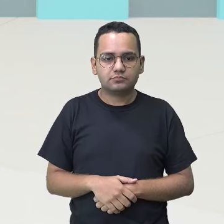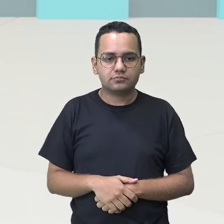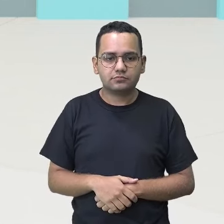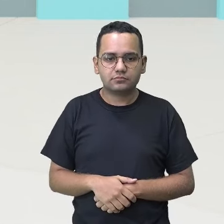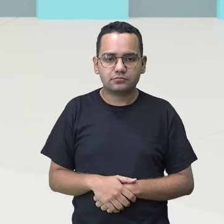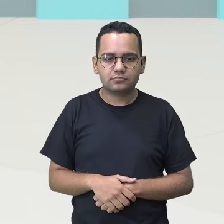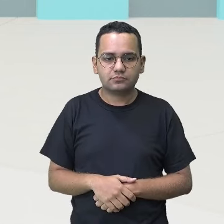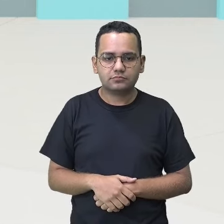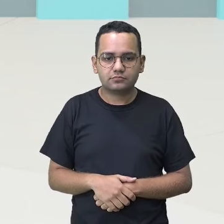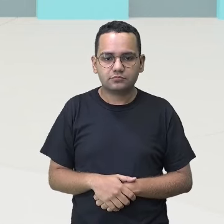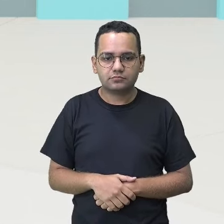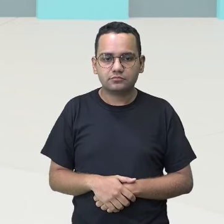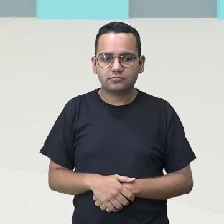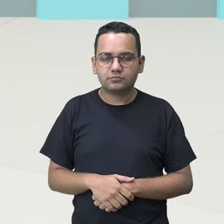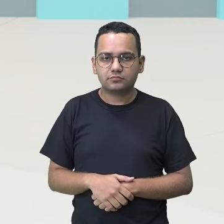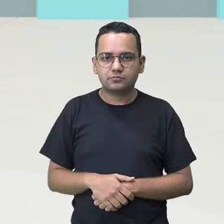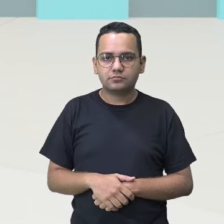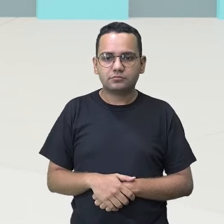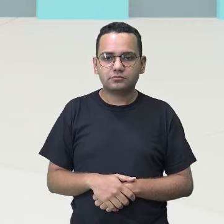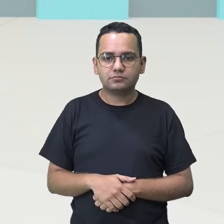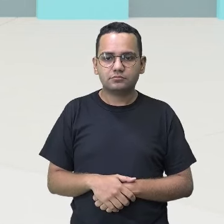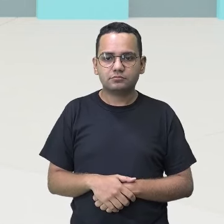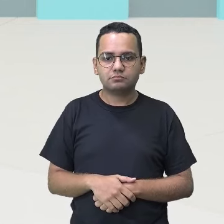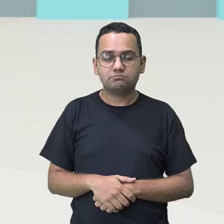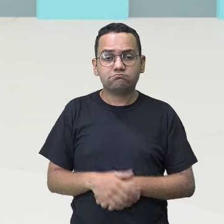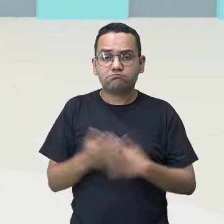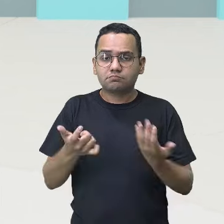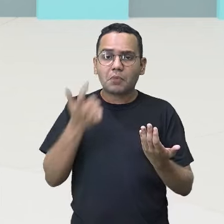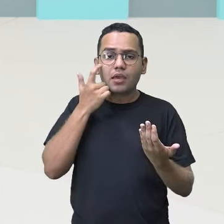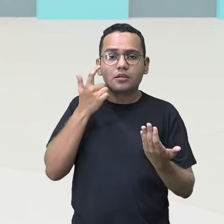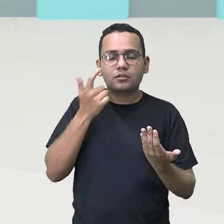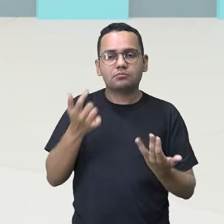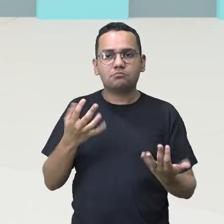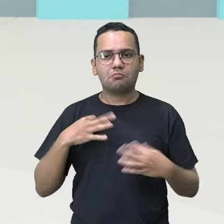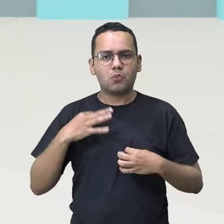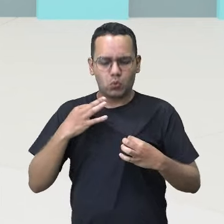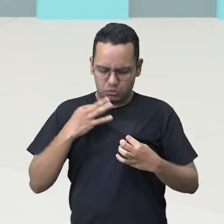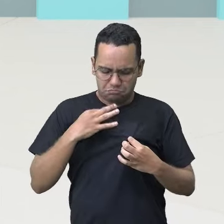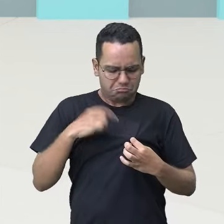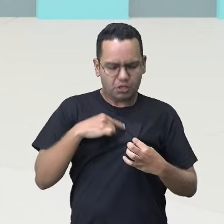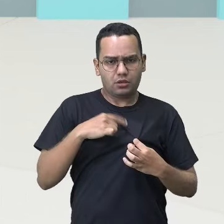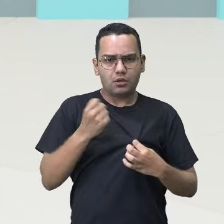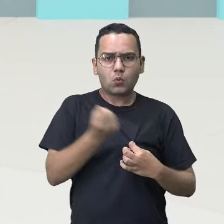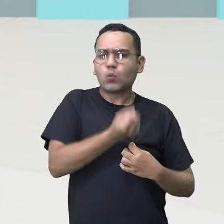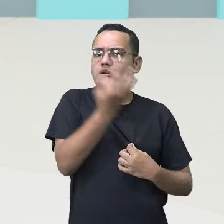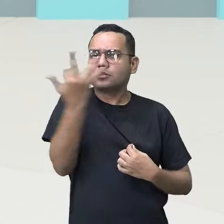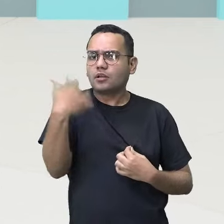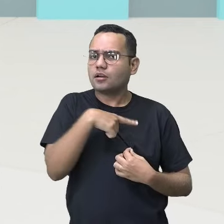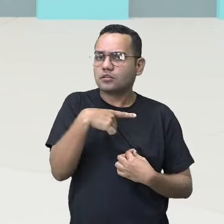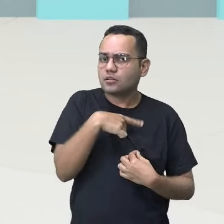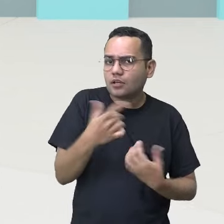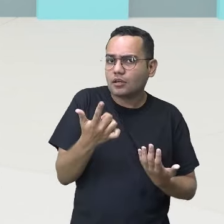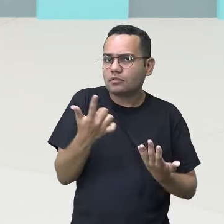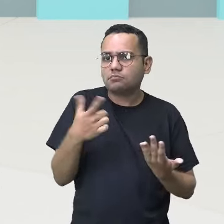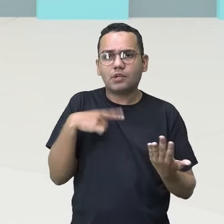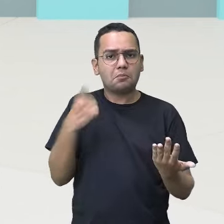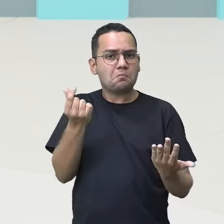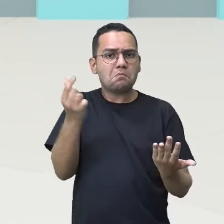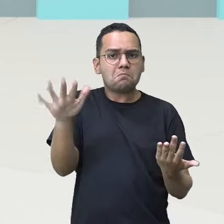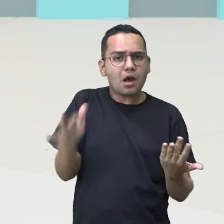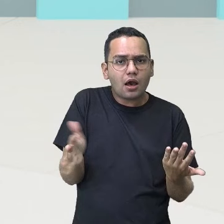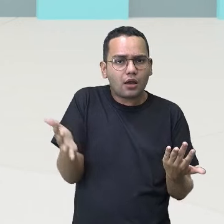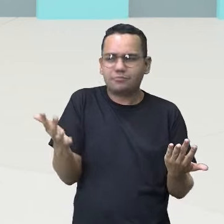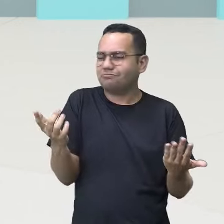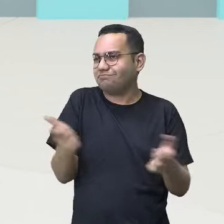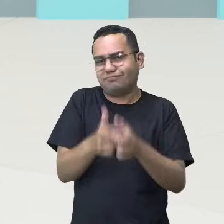comprei tá bom então se eu pensar quantas blusas existem no mundo quantas blusas no mundo estão baratas Nossa